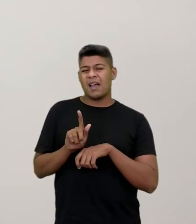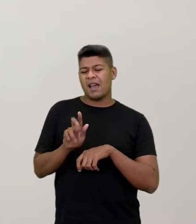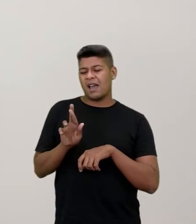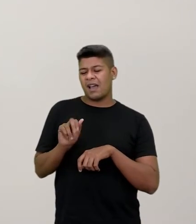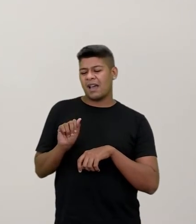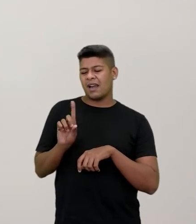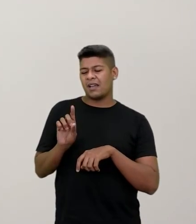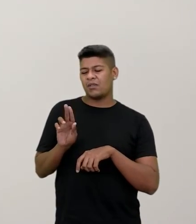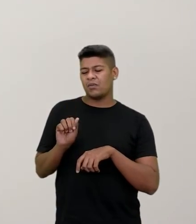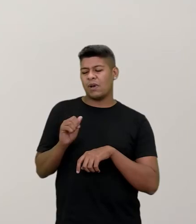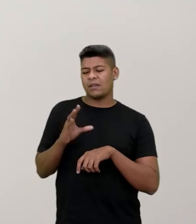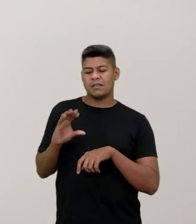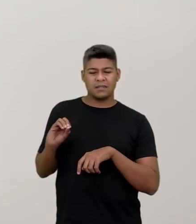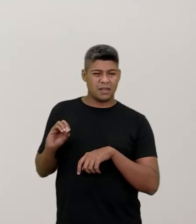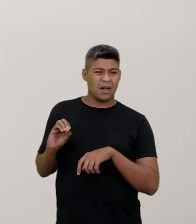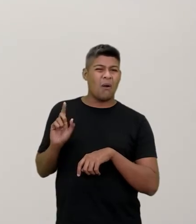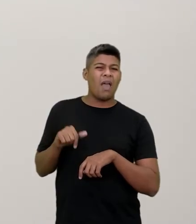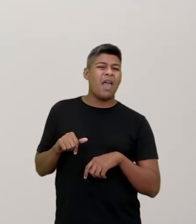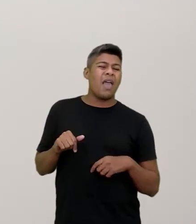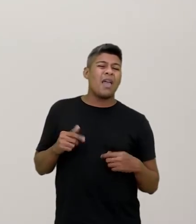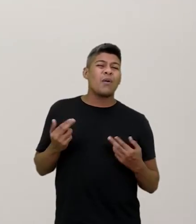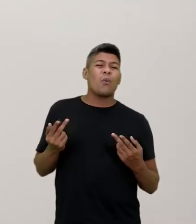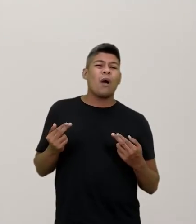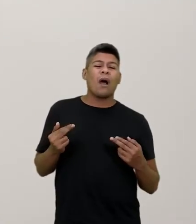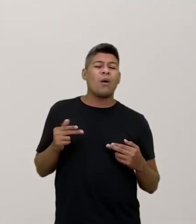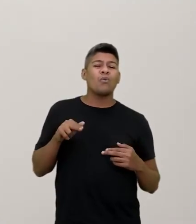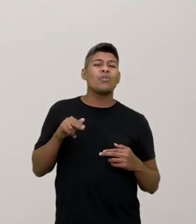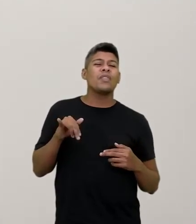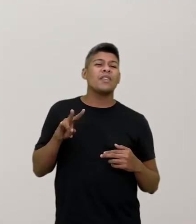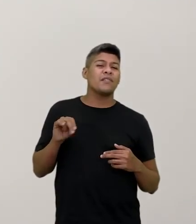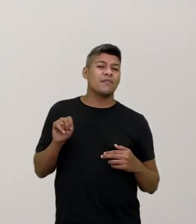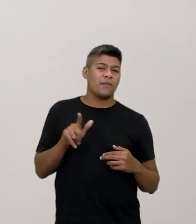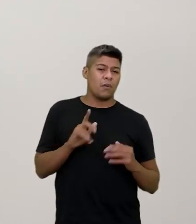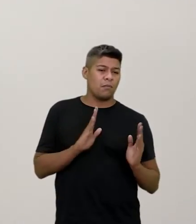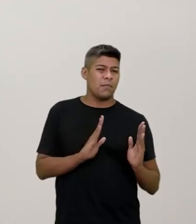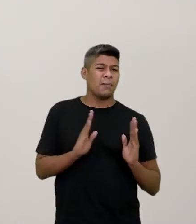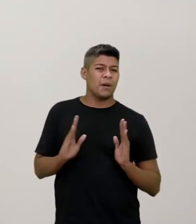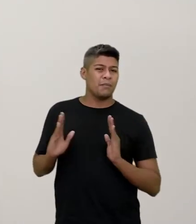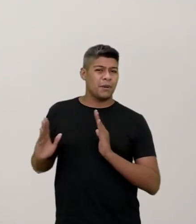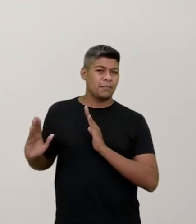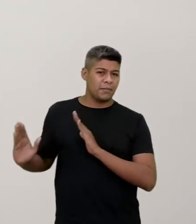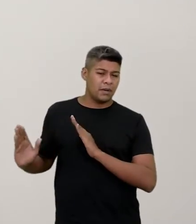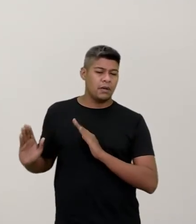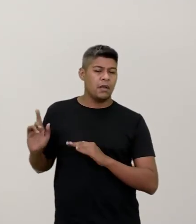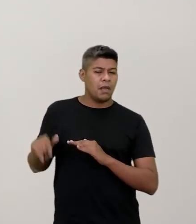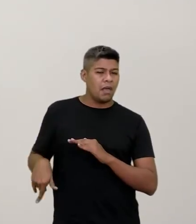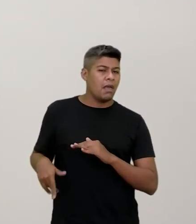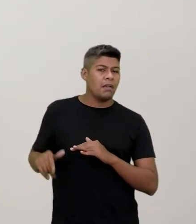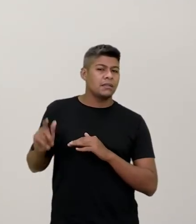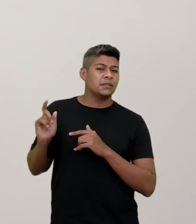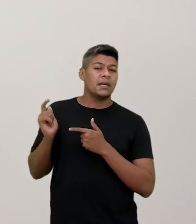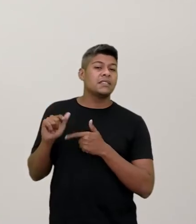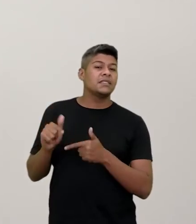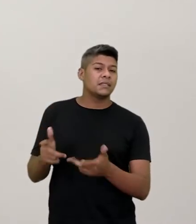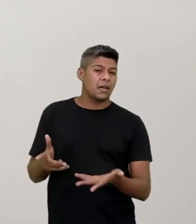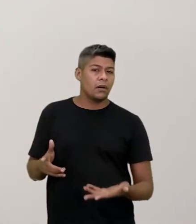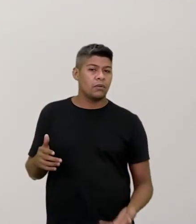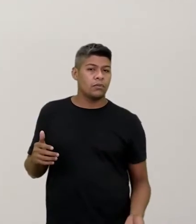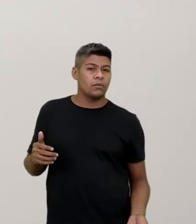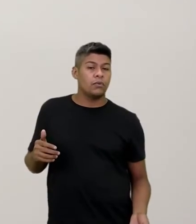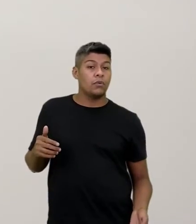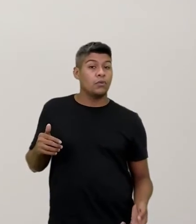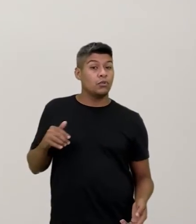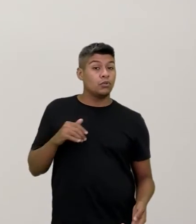pessoal lá da Tailândia usa. Então tá aí uma diferença cultural importante, né? Tipo, Jiu-Jitsu tem graduação, Muay Thai não